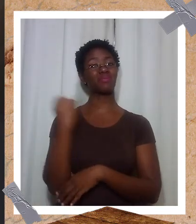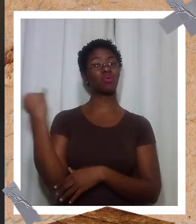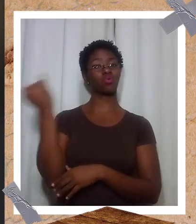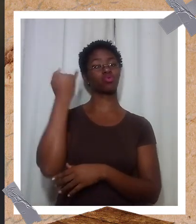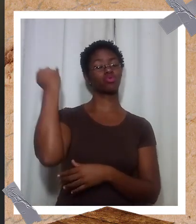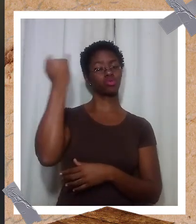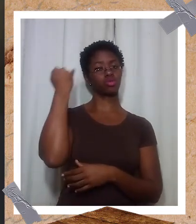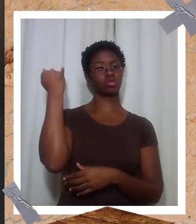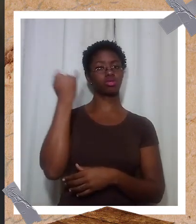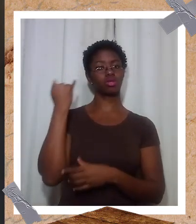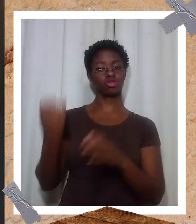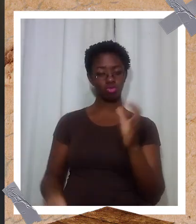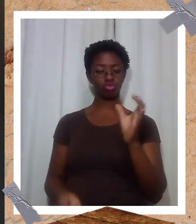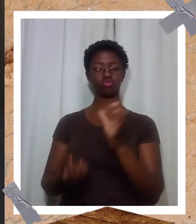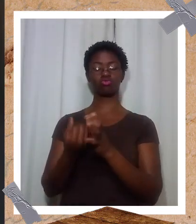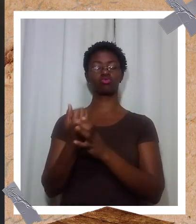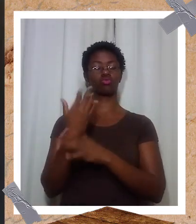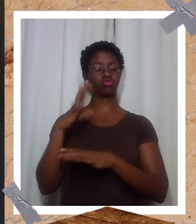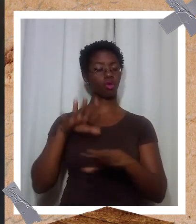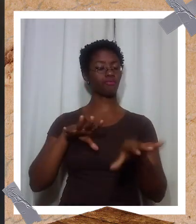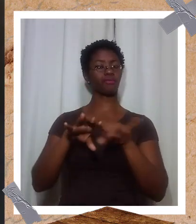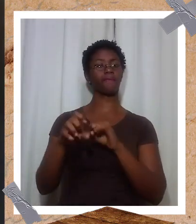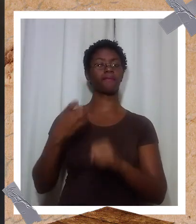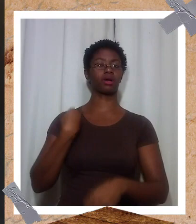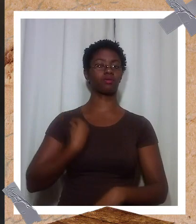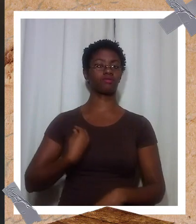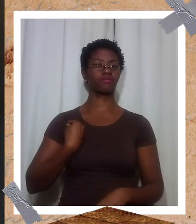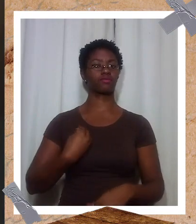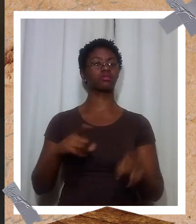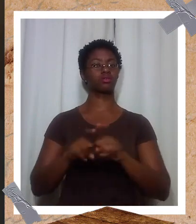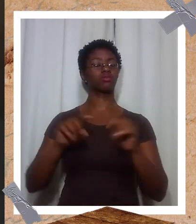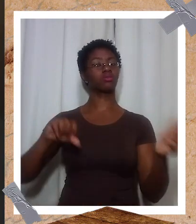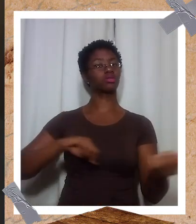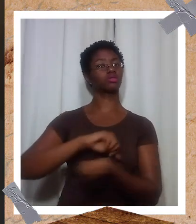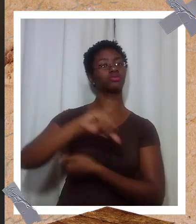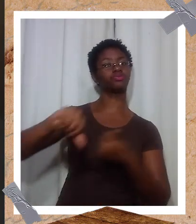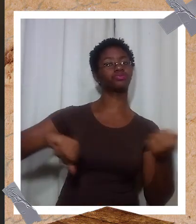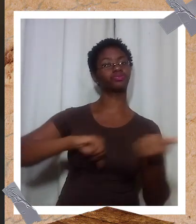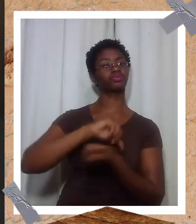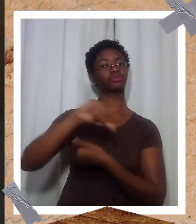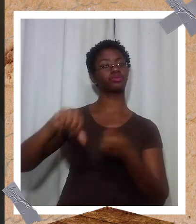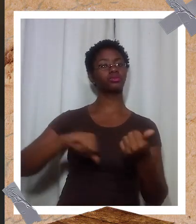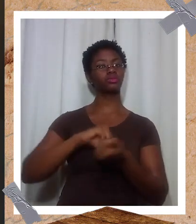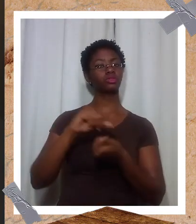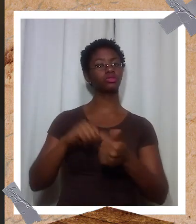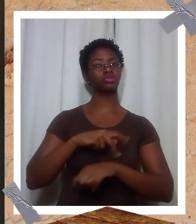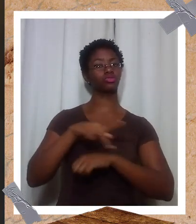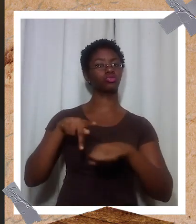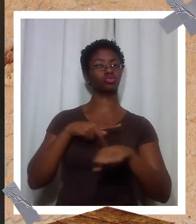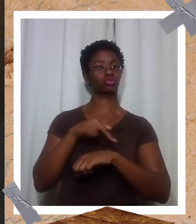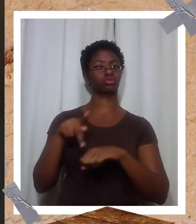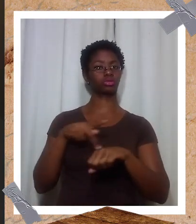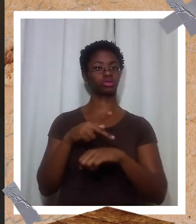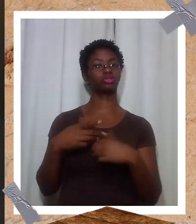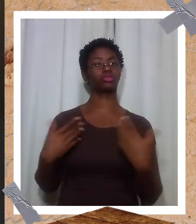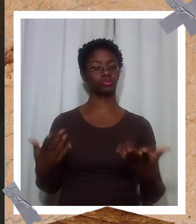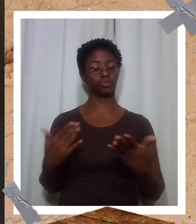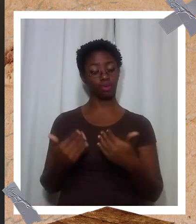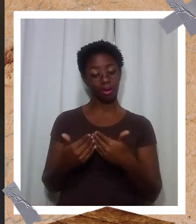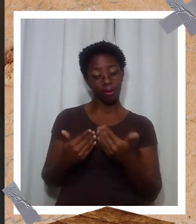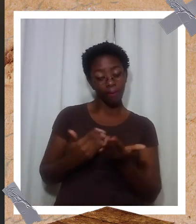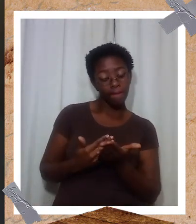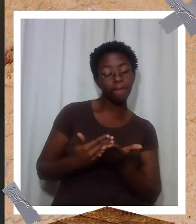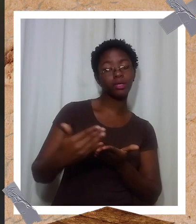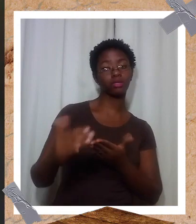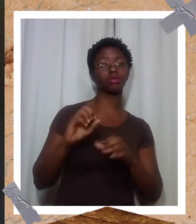transformação de vidas individualmente, né? E na transformação também de uma nação, né? A partir da